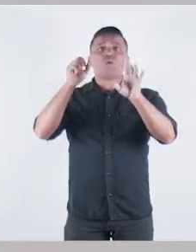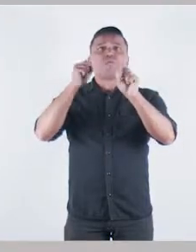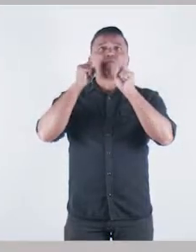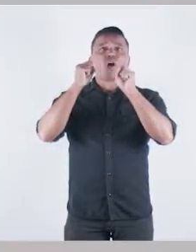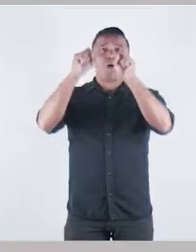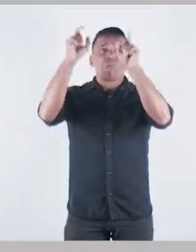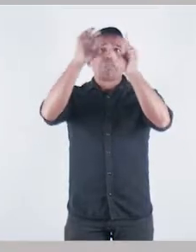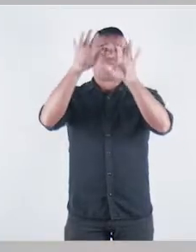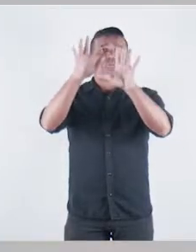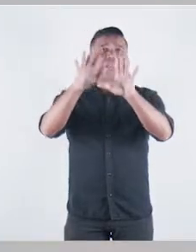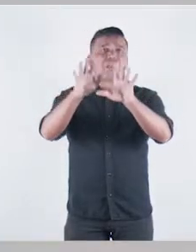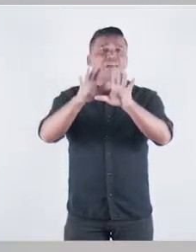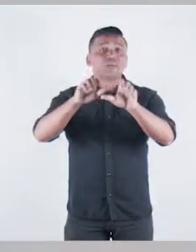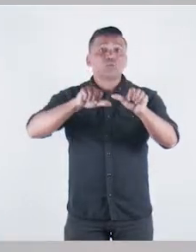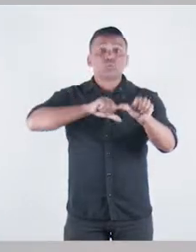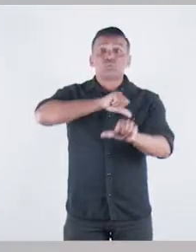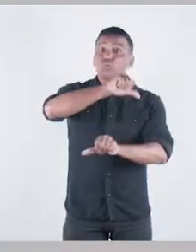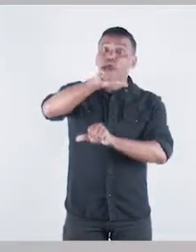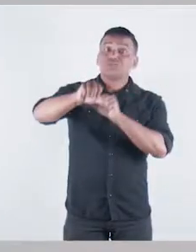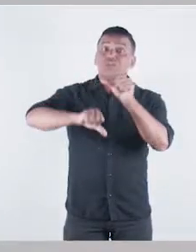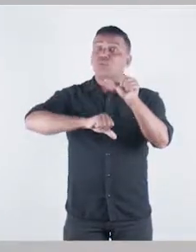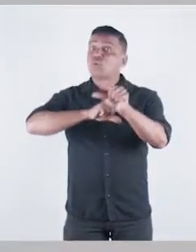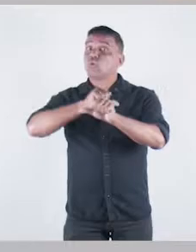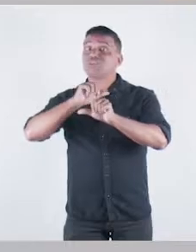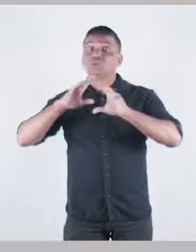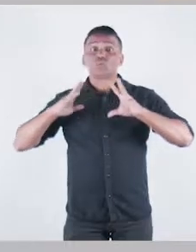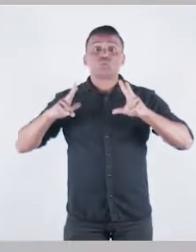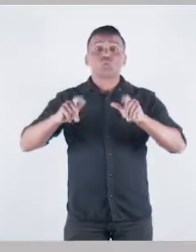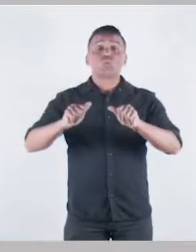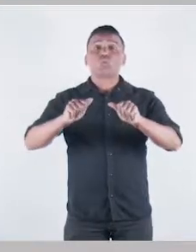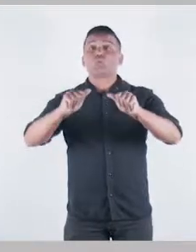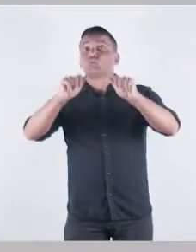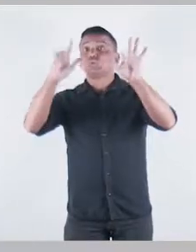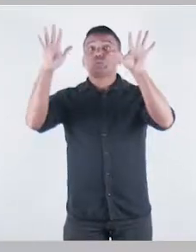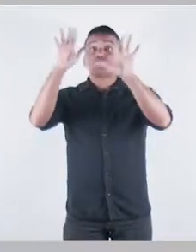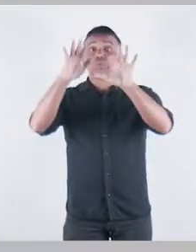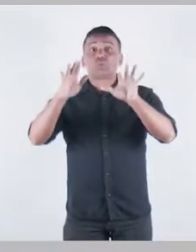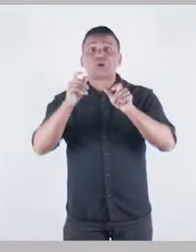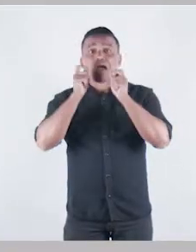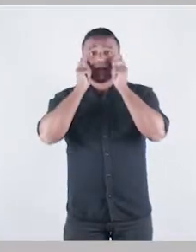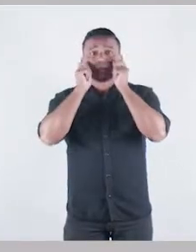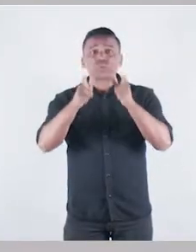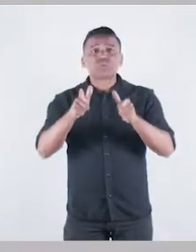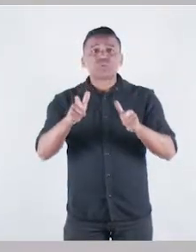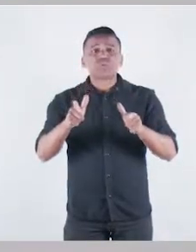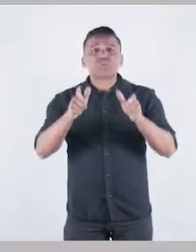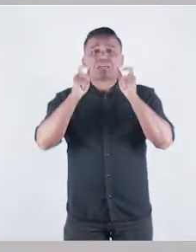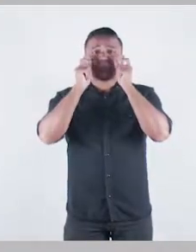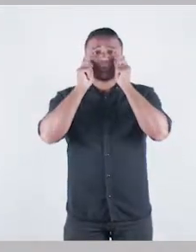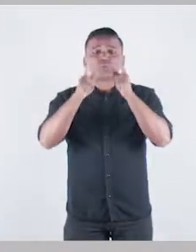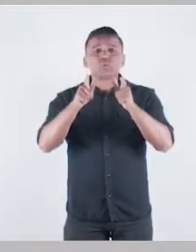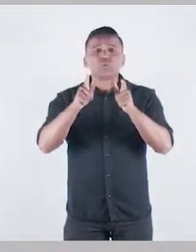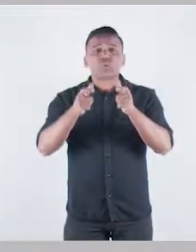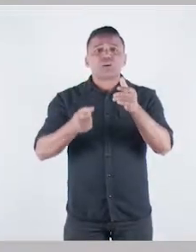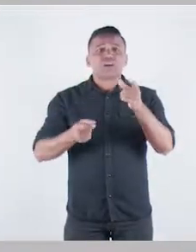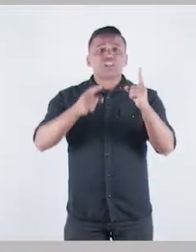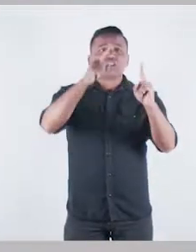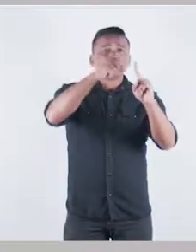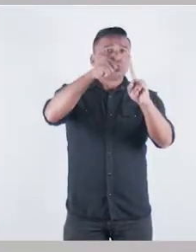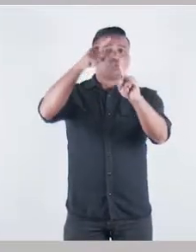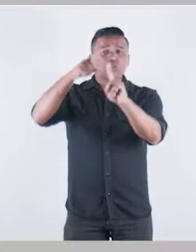mais azul tudo ficava com seus vários tons sofridos. E outros tipos de azul se